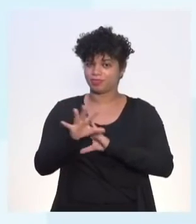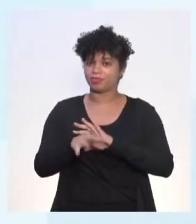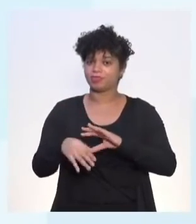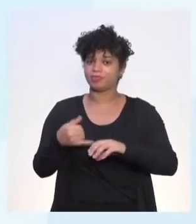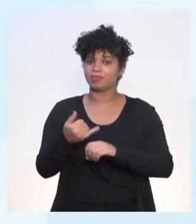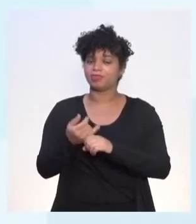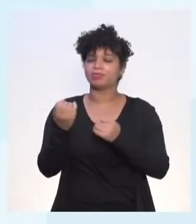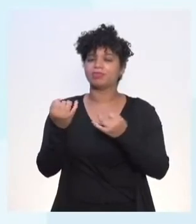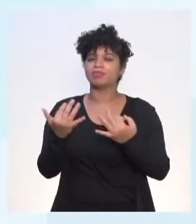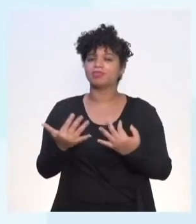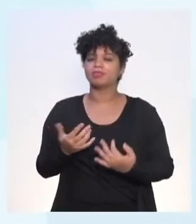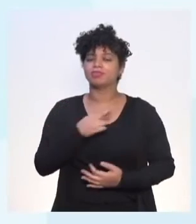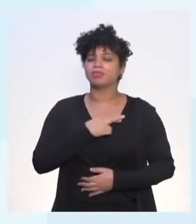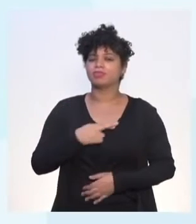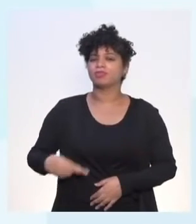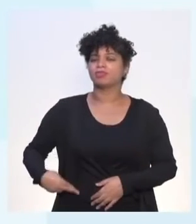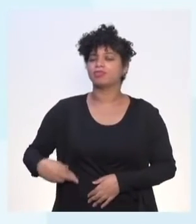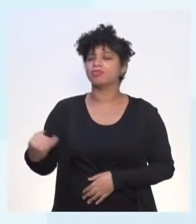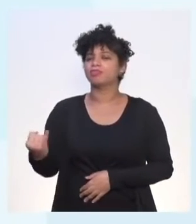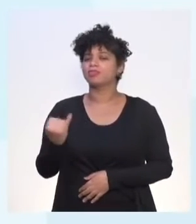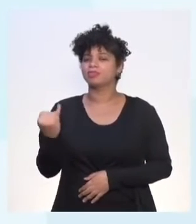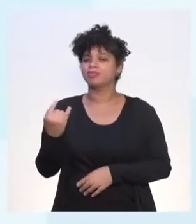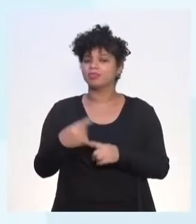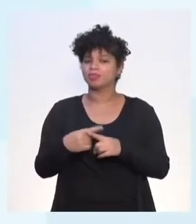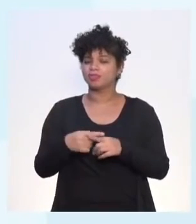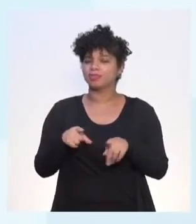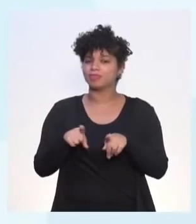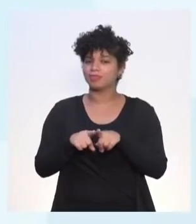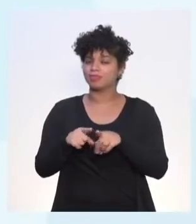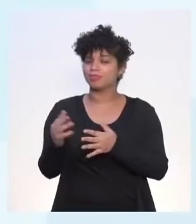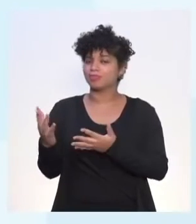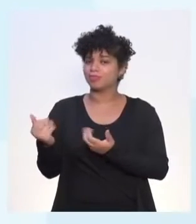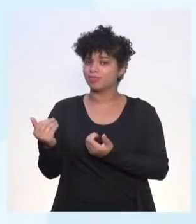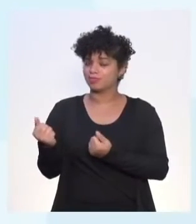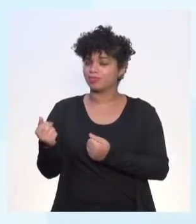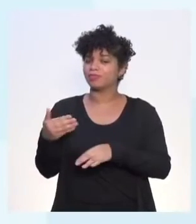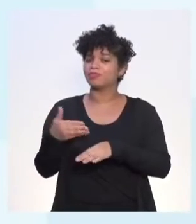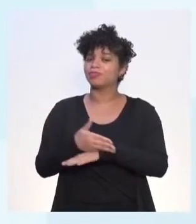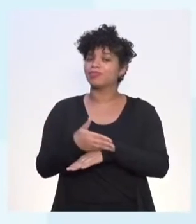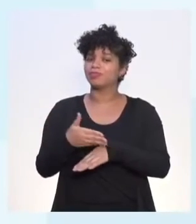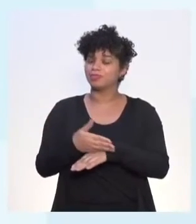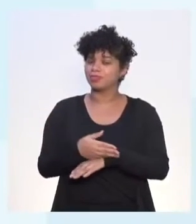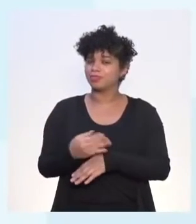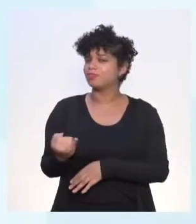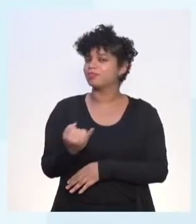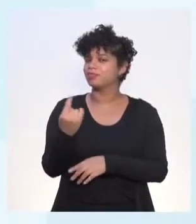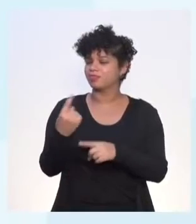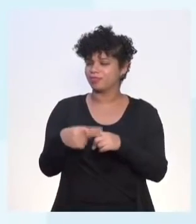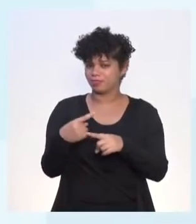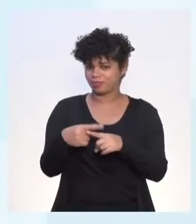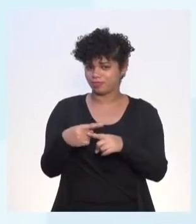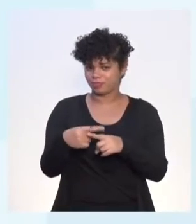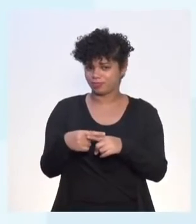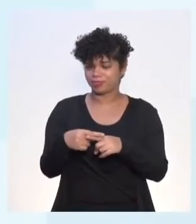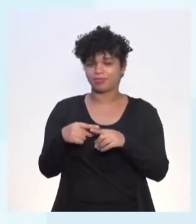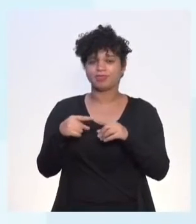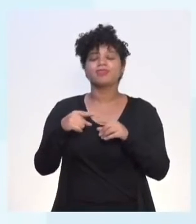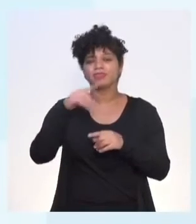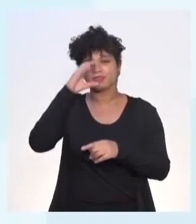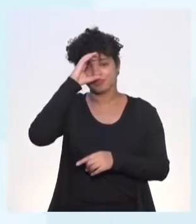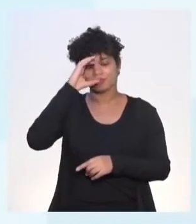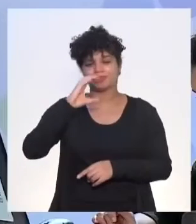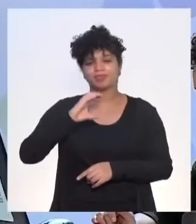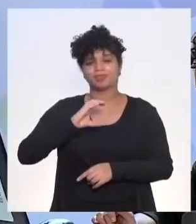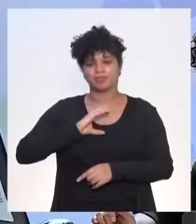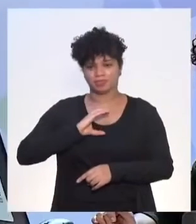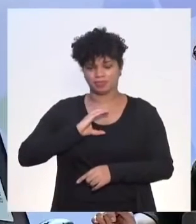importância da República e a participação dos jovens estudantes, né, na cidadania, nas